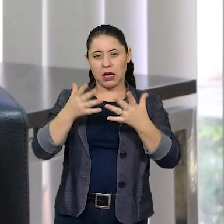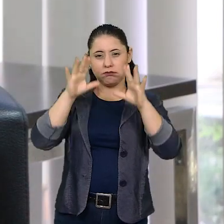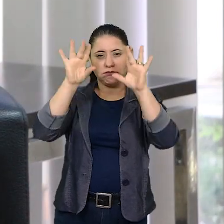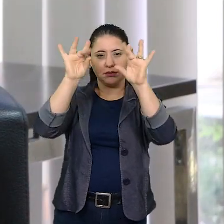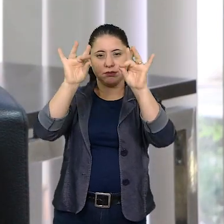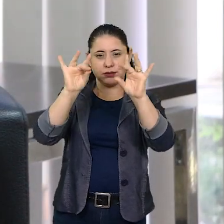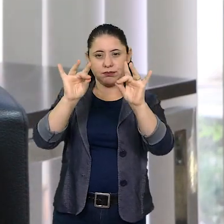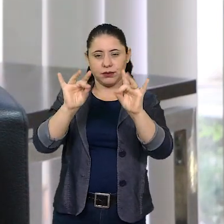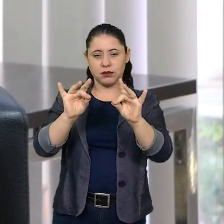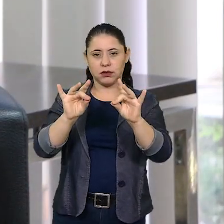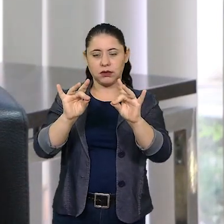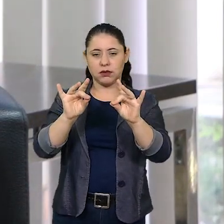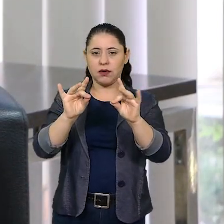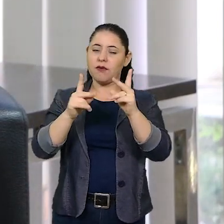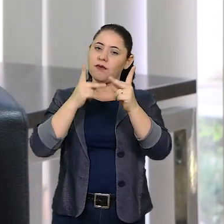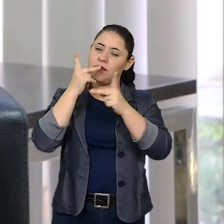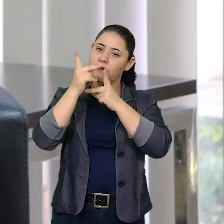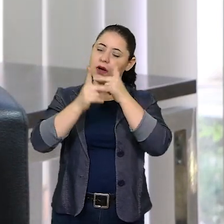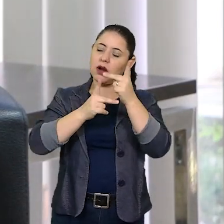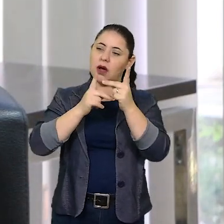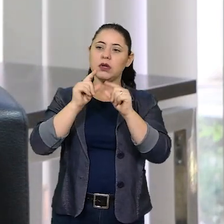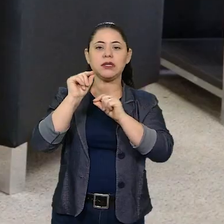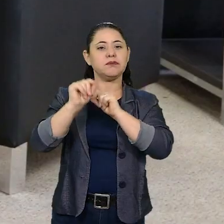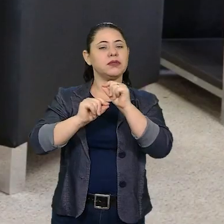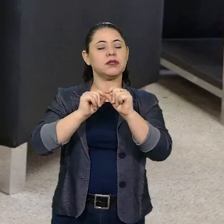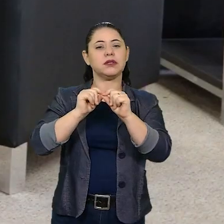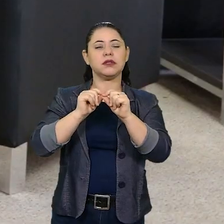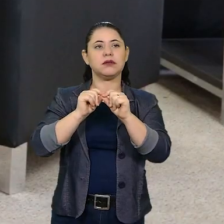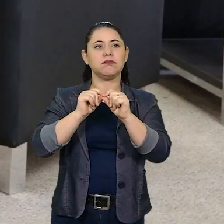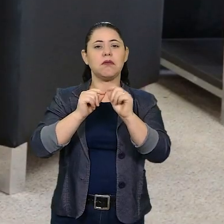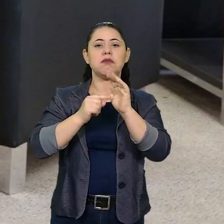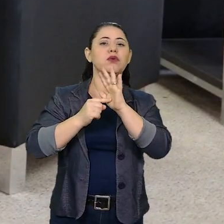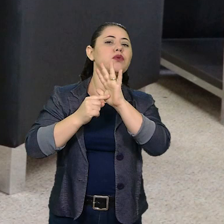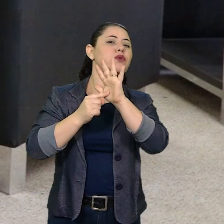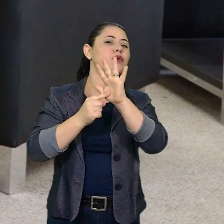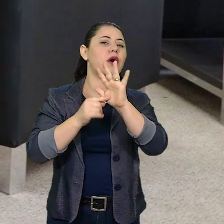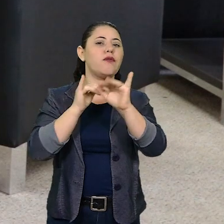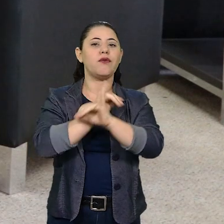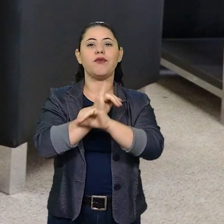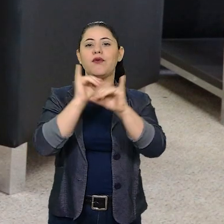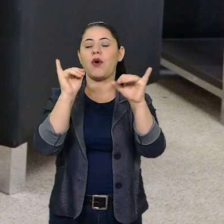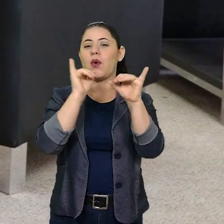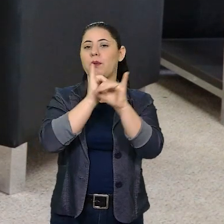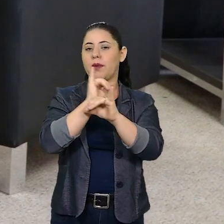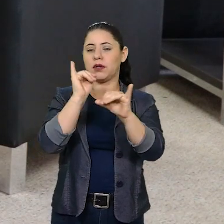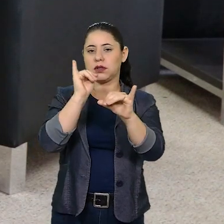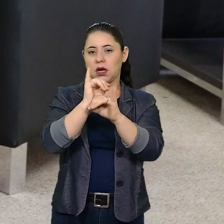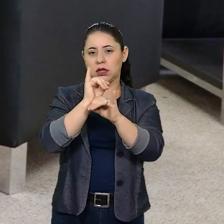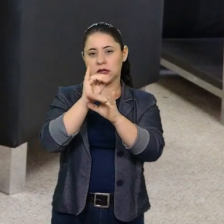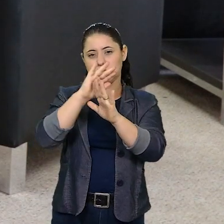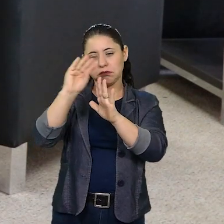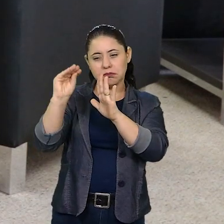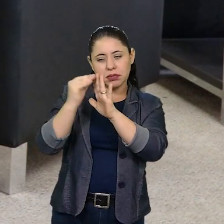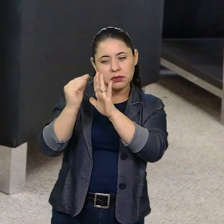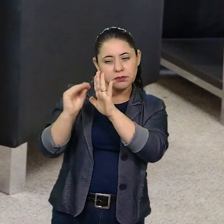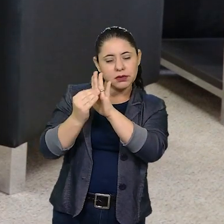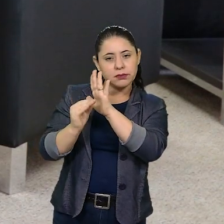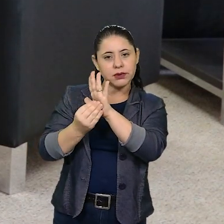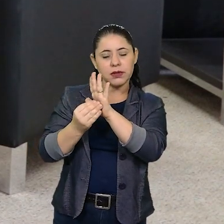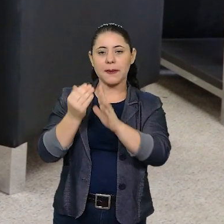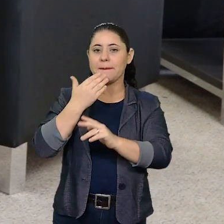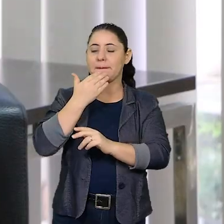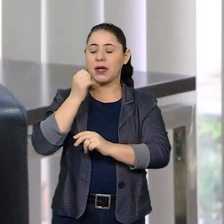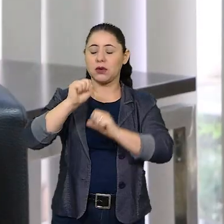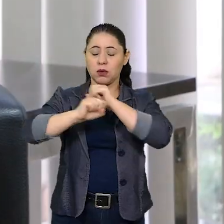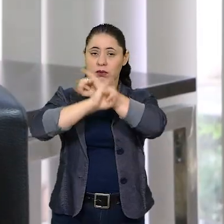para dizer dos seus, dar as suas declarações, para fornecer os elementos